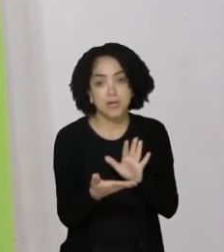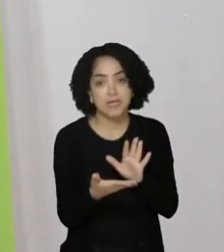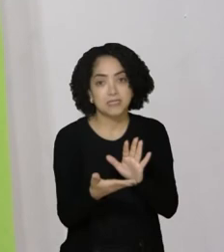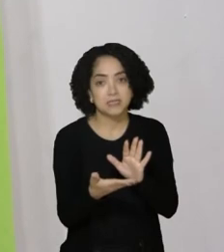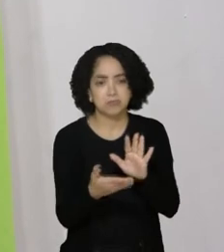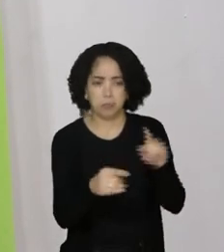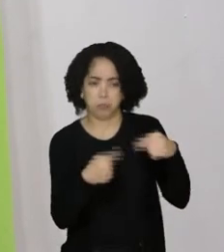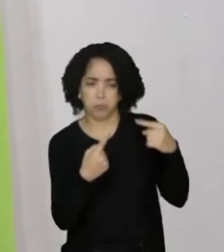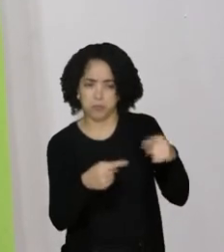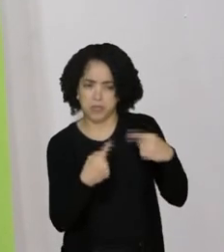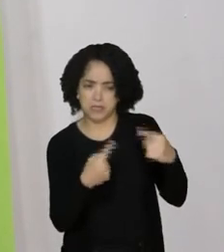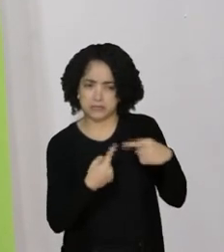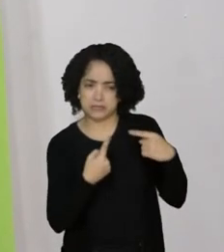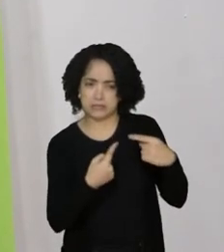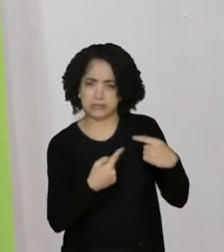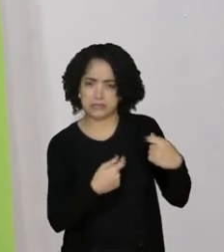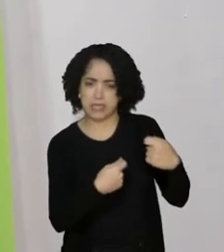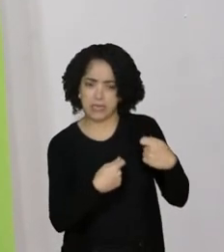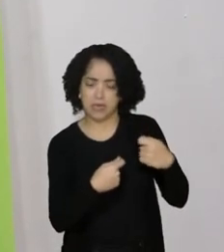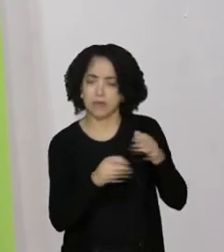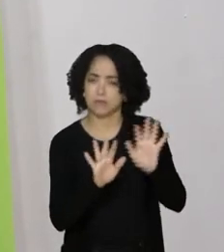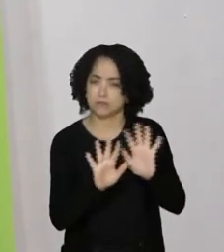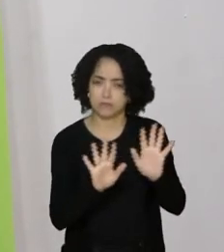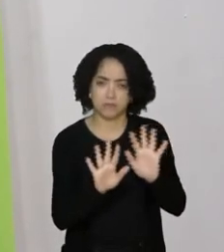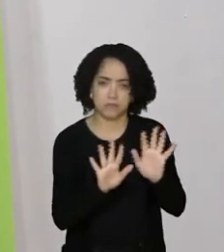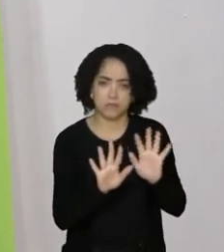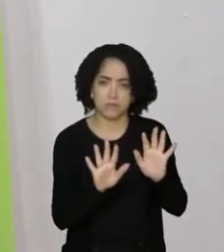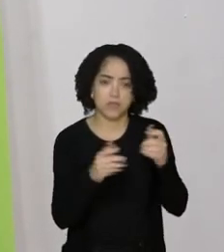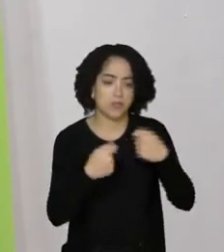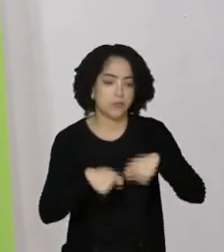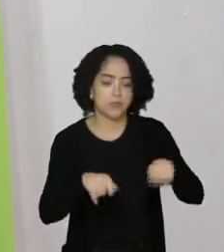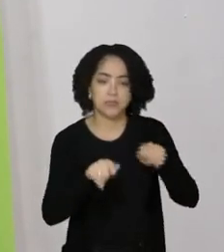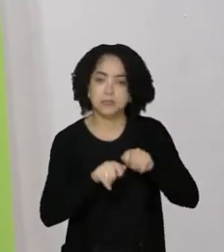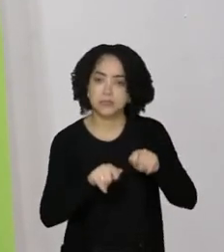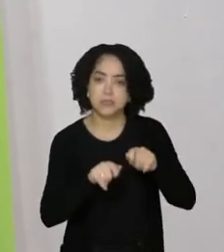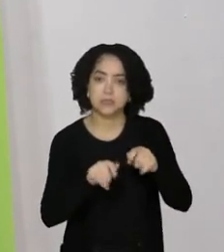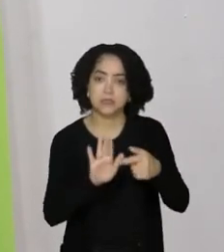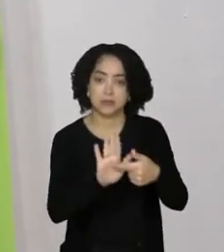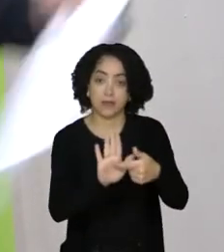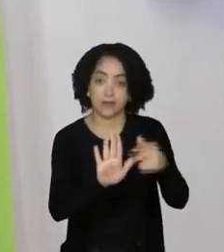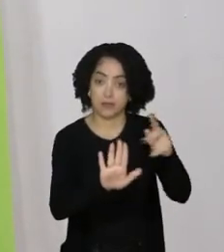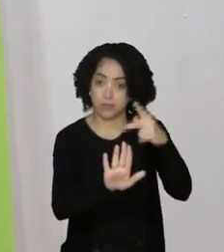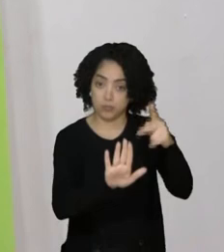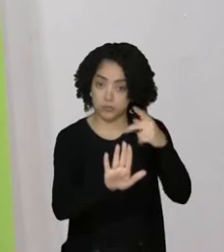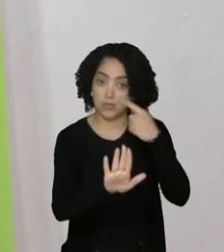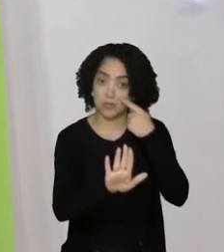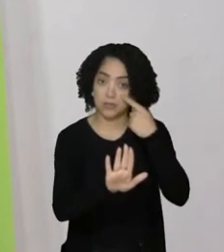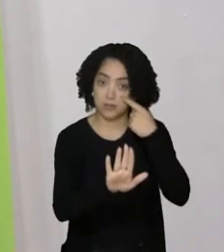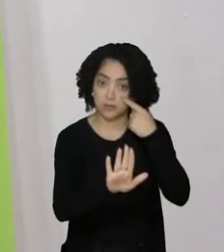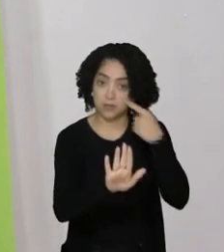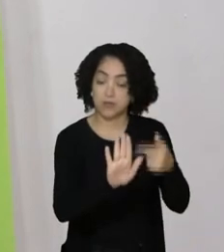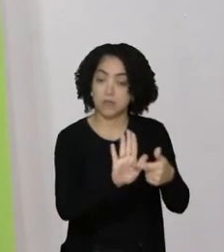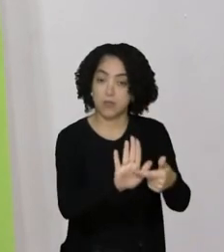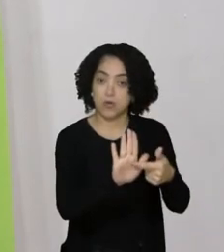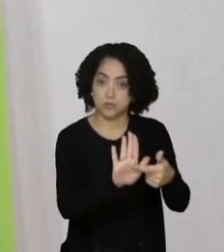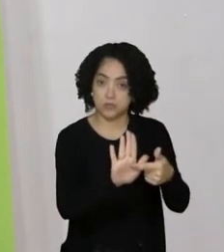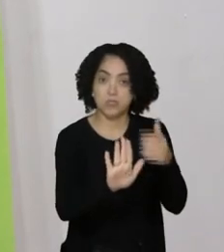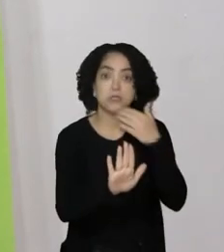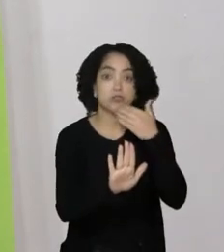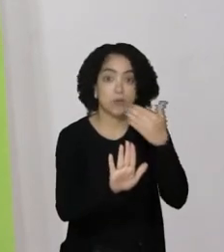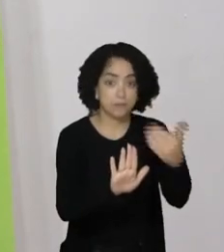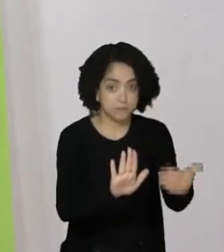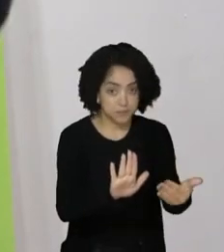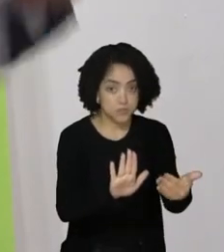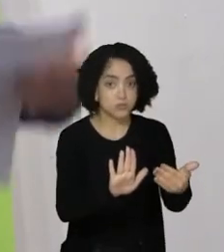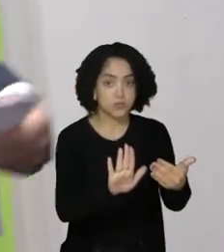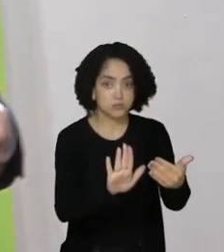me ameaçar não não adianta dizer que não pode mostrar portaria aqui tá aqui a portaria para quem quiser ver tá aqui ó é só pedir pelo WhatsApp pela